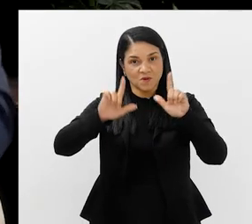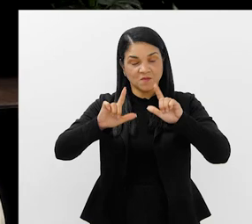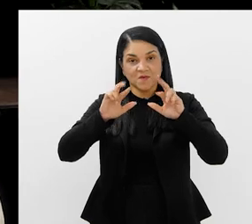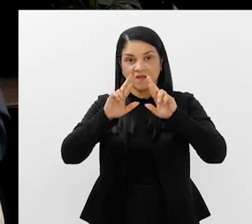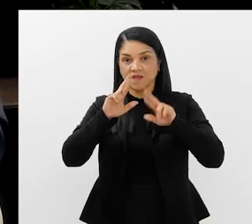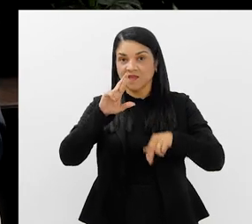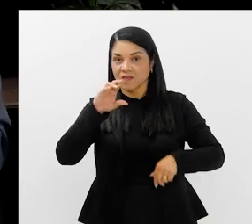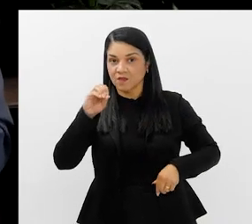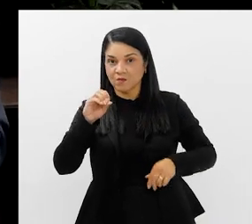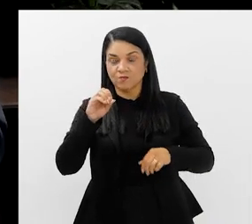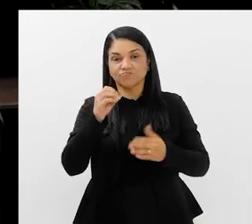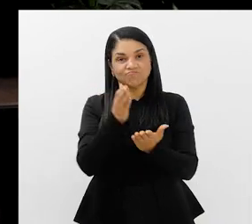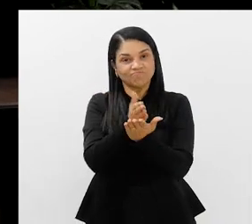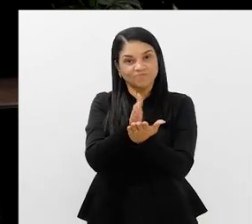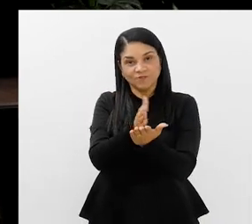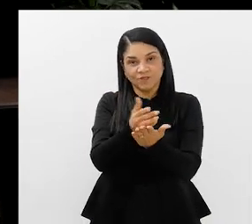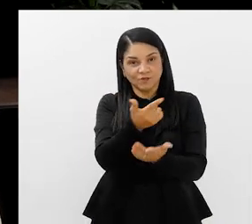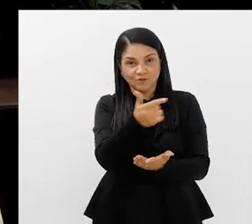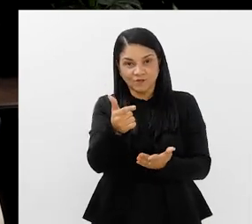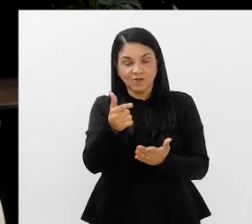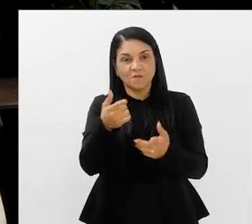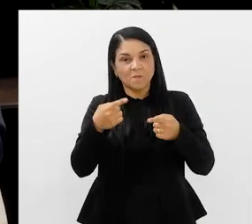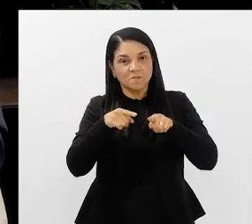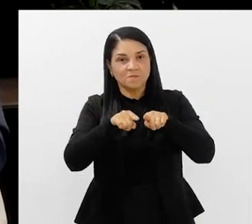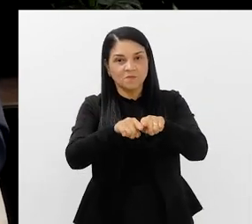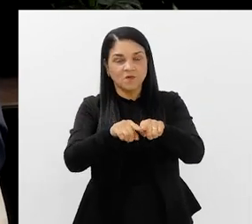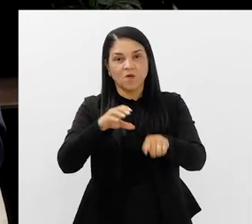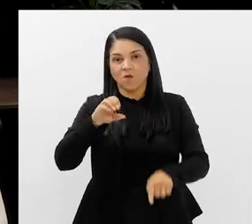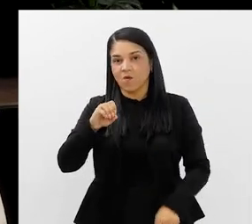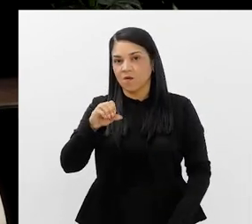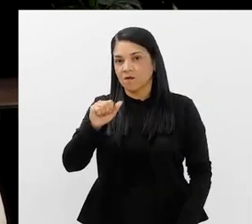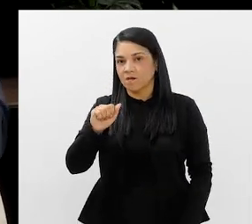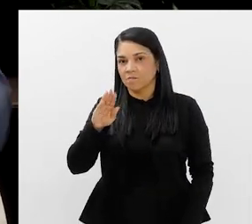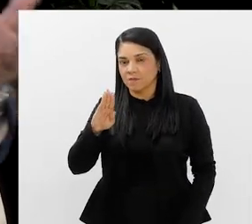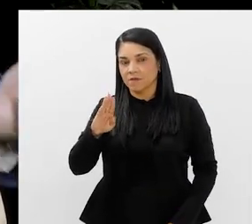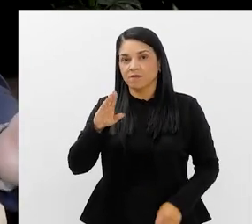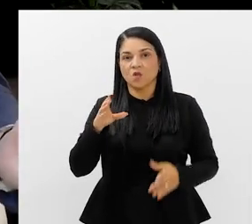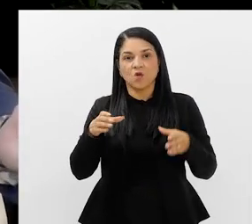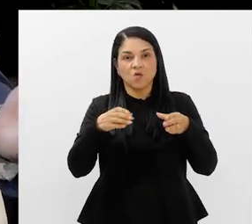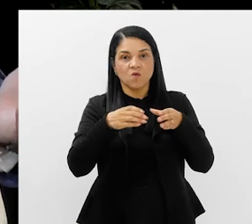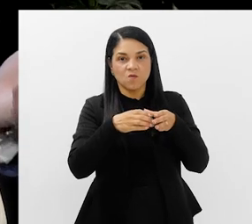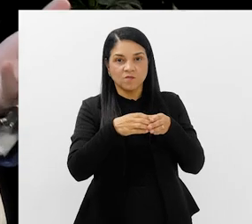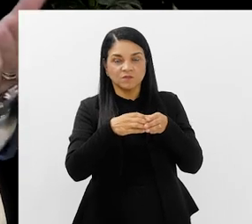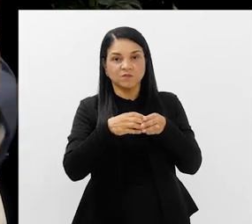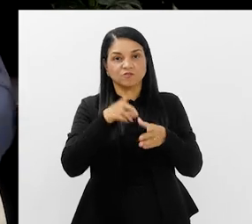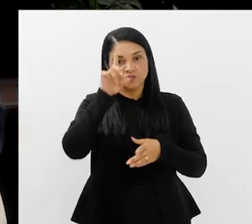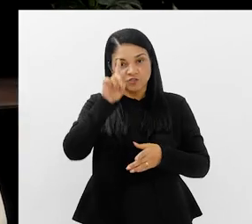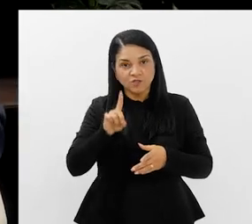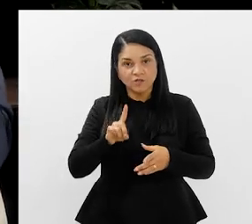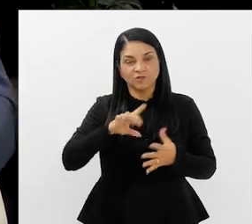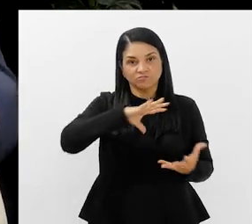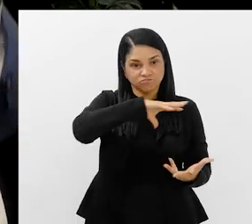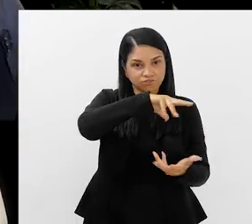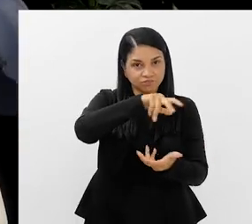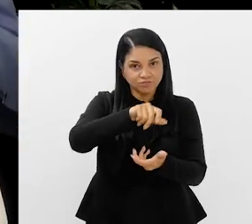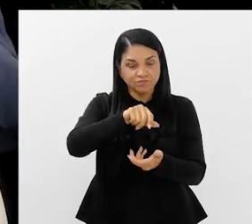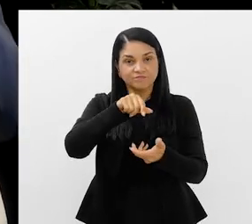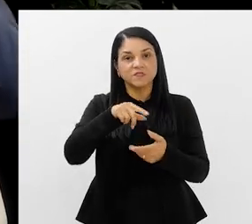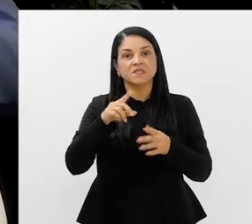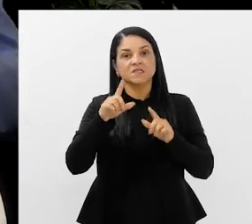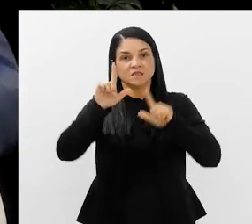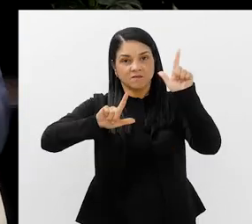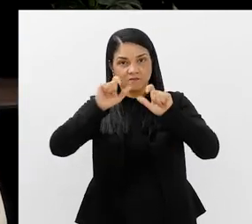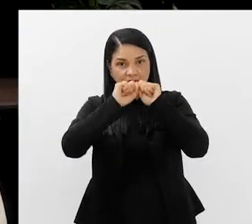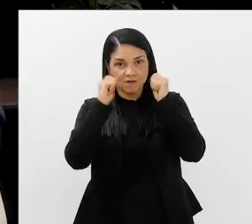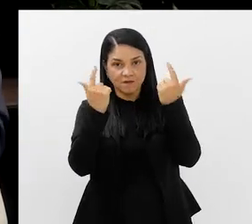Um programa Rio Sem Fronteiras, uma parceria da Ordem dos Advogados do Brasil, a Comissão de Direito Internacional e a Alerj, a